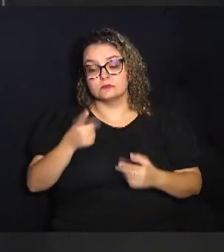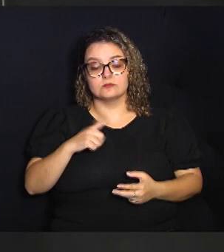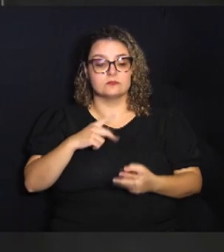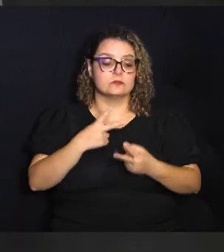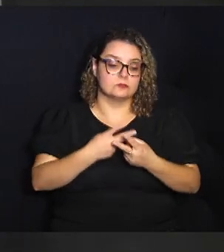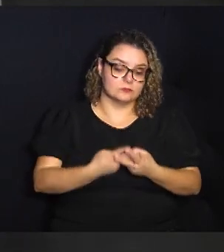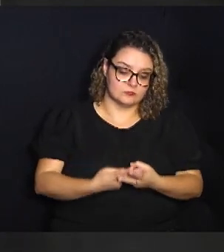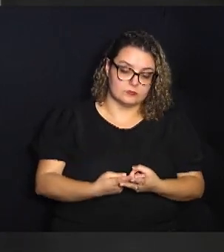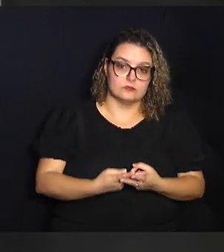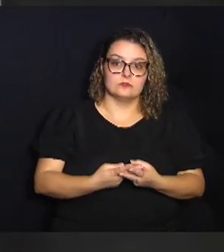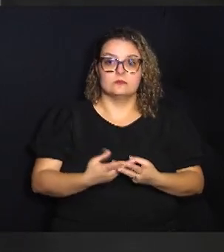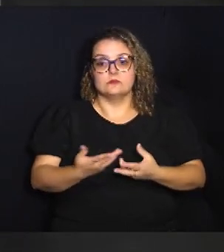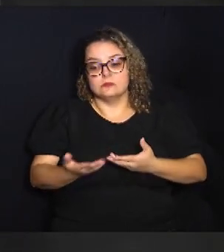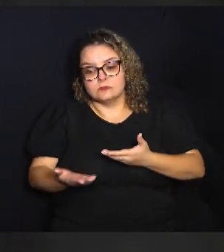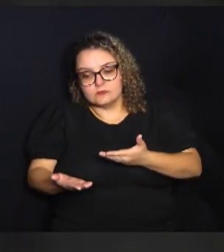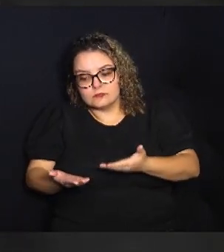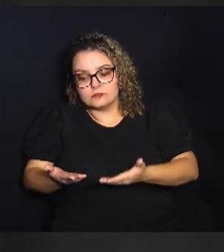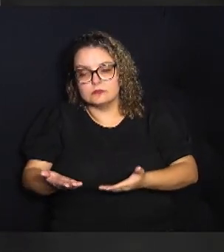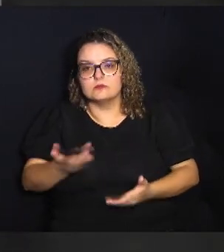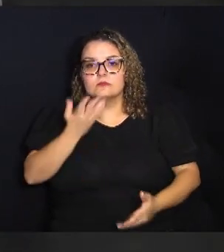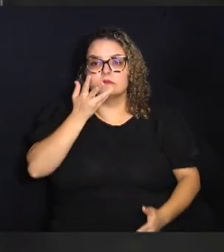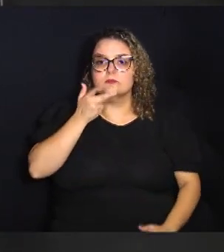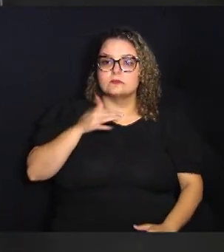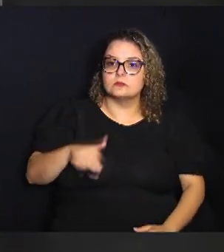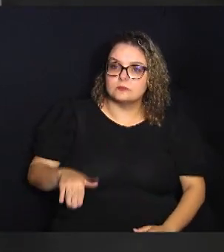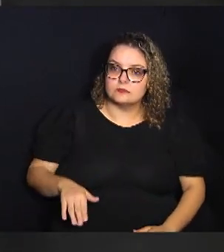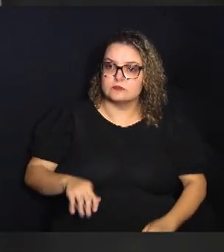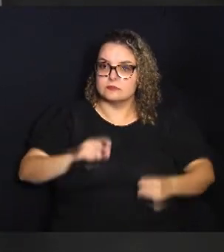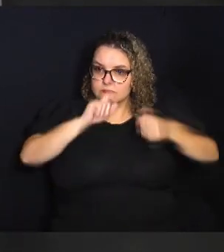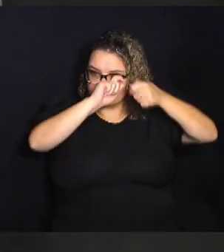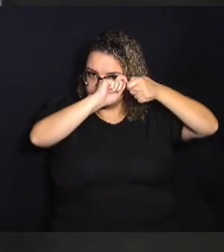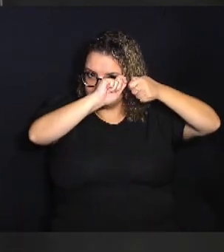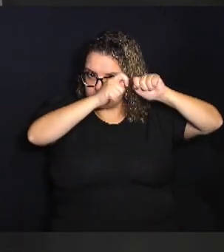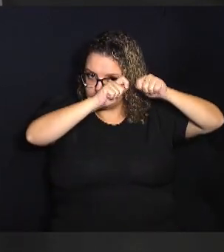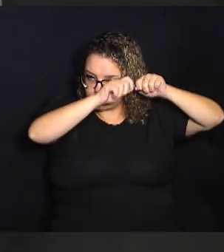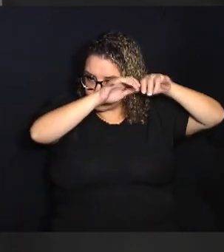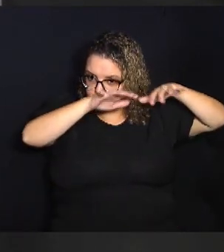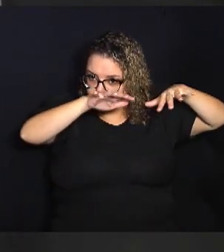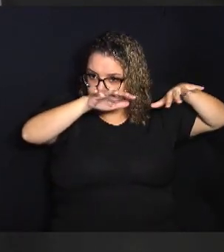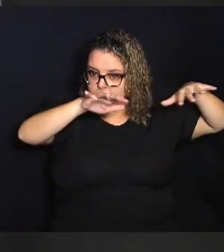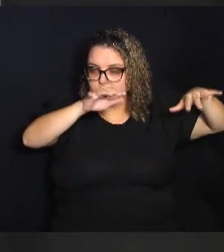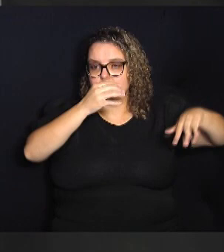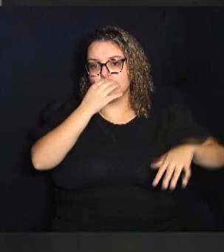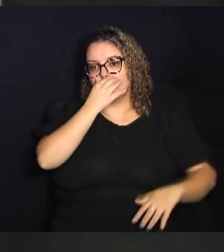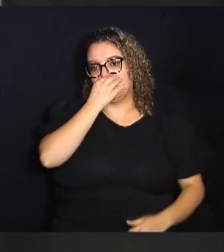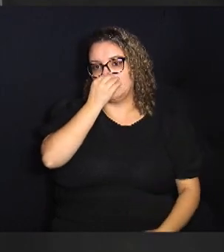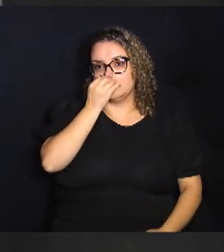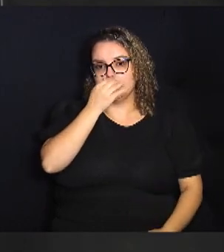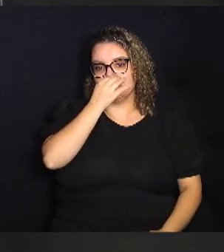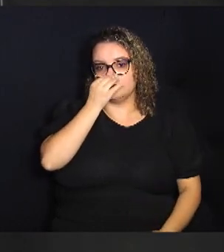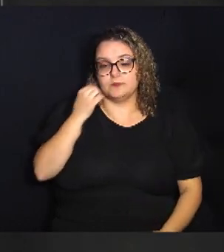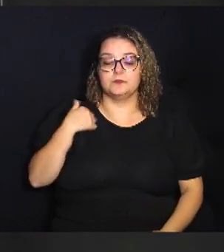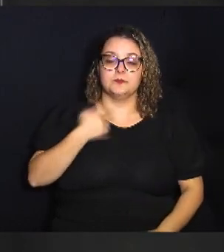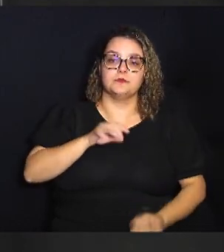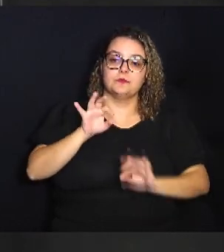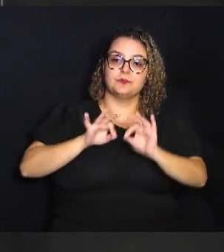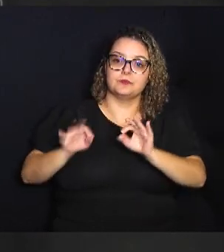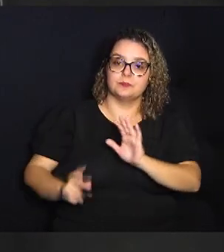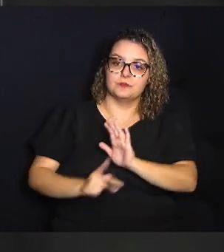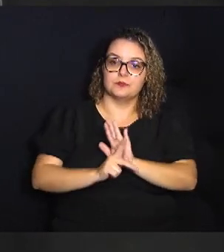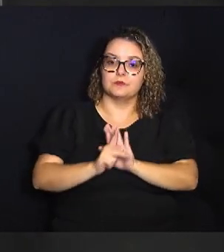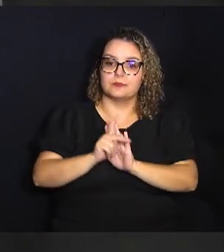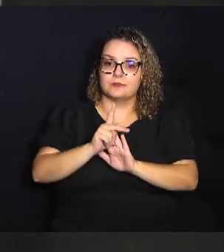sei mexer com a criança portadora do espectro autista. Então nós já estamos desenvolvendo um projeto de